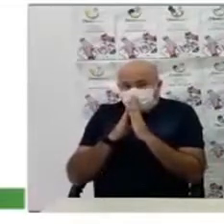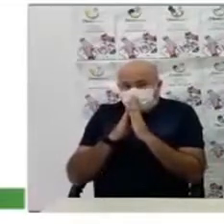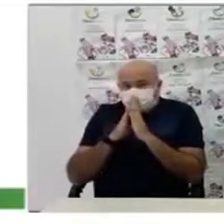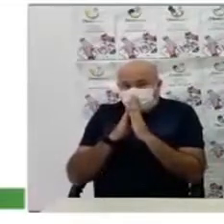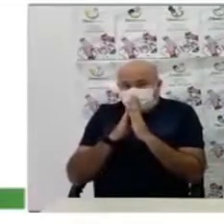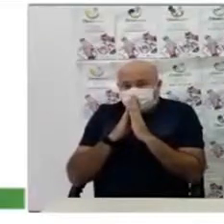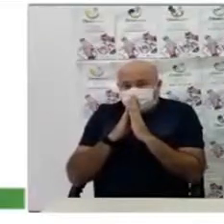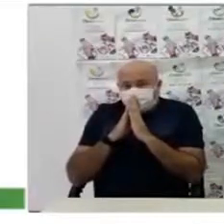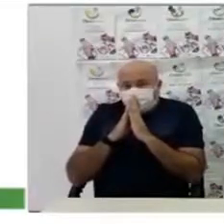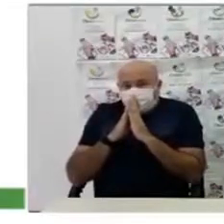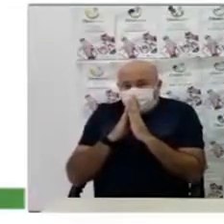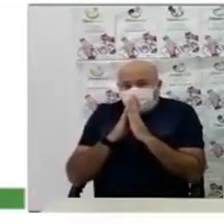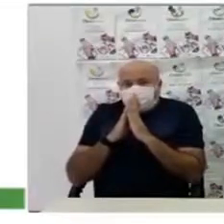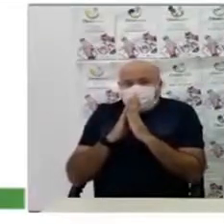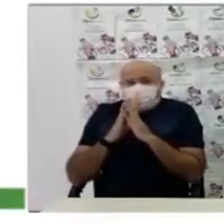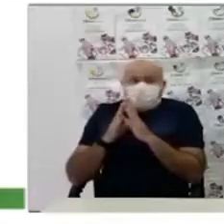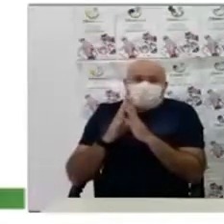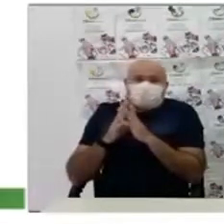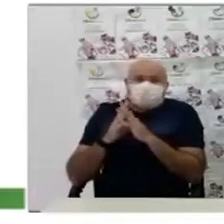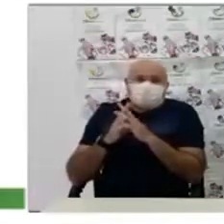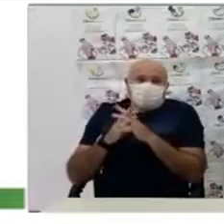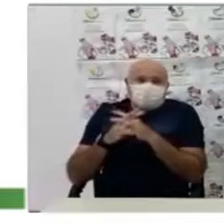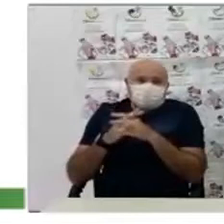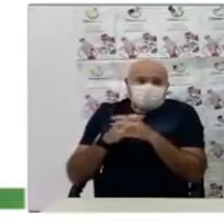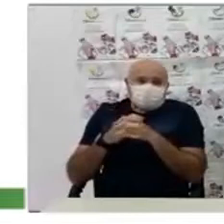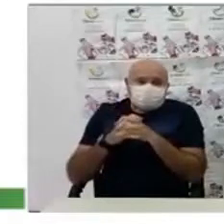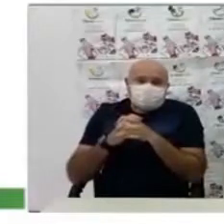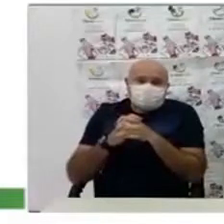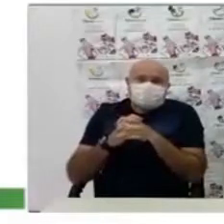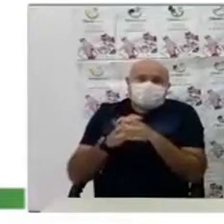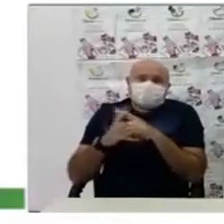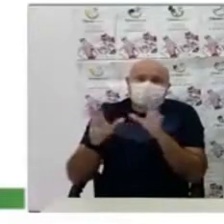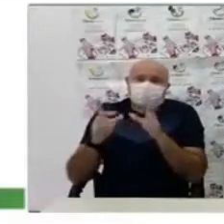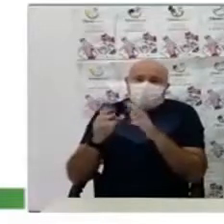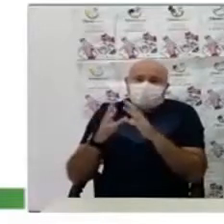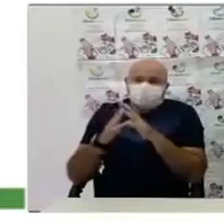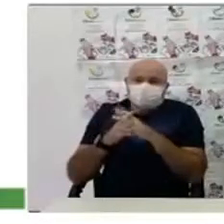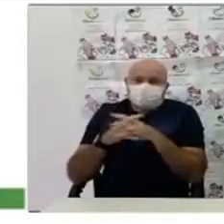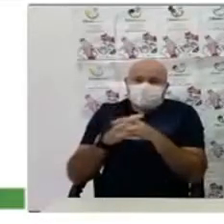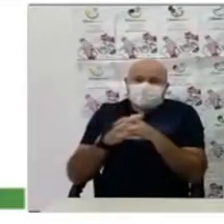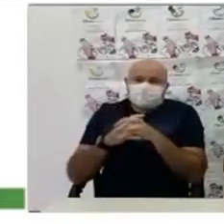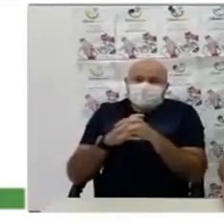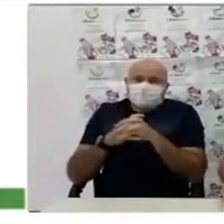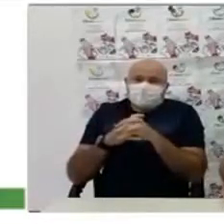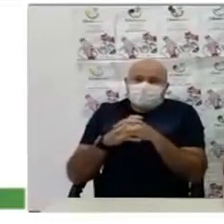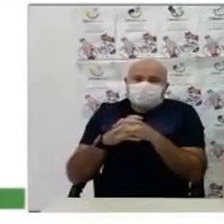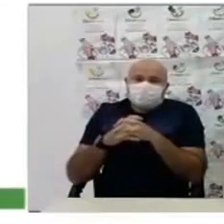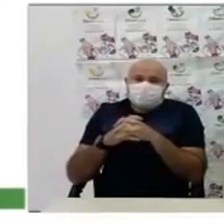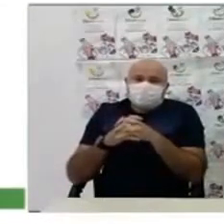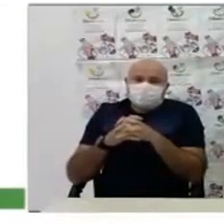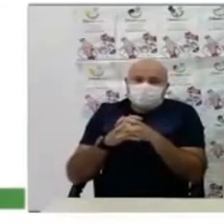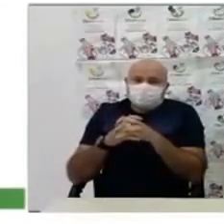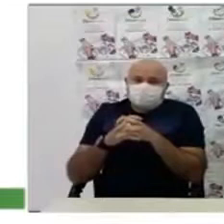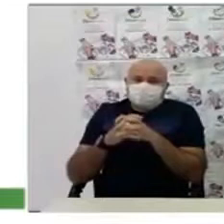Nós temos. Aí eu vou perguntar ao professor Márcio, nós já estamos finalizando aqui a